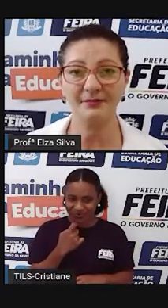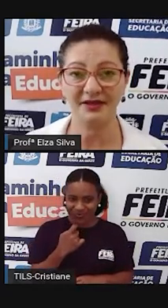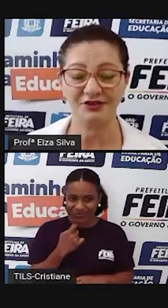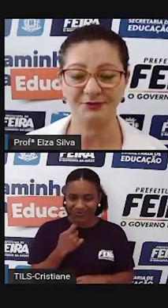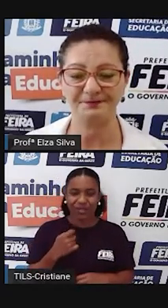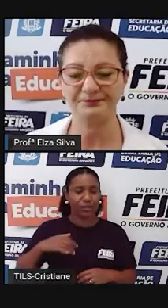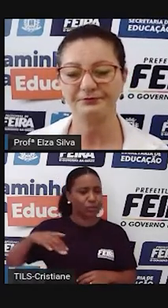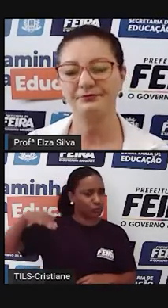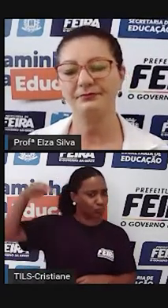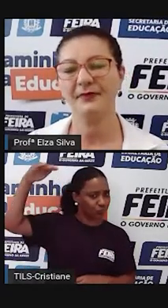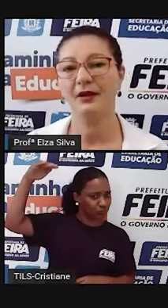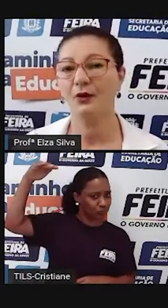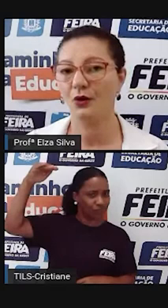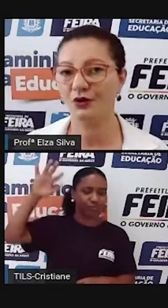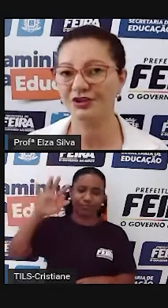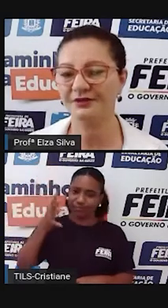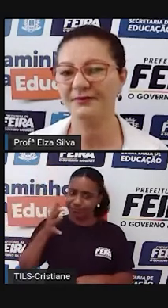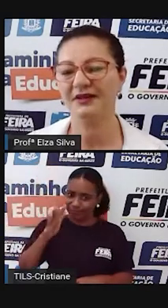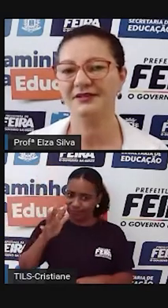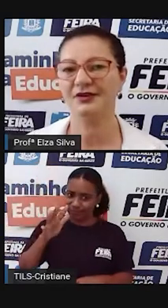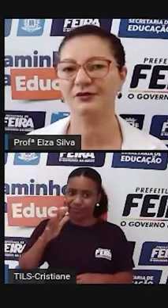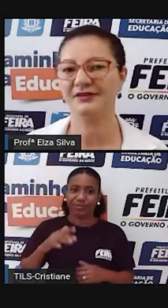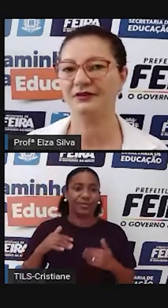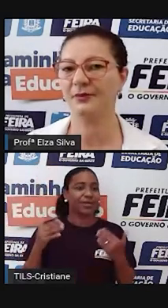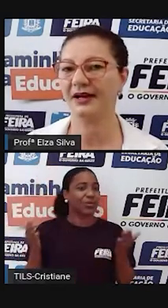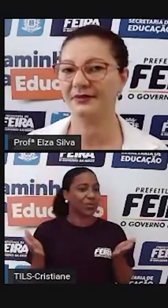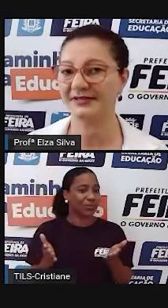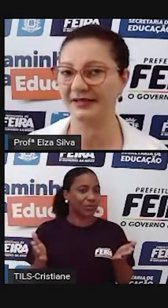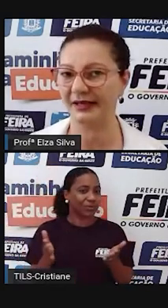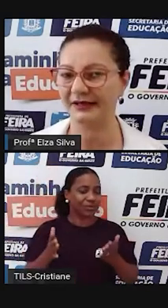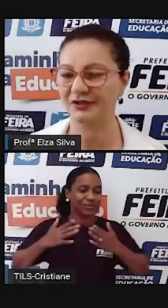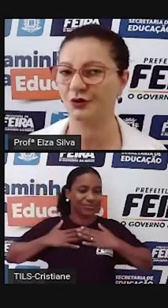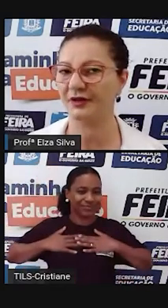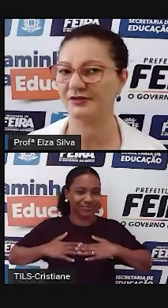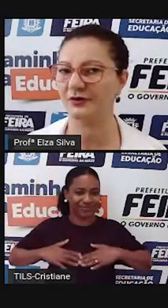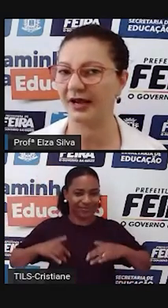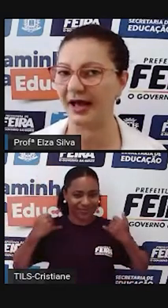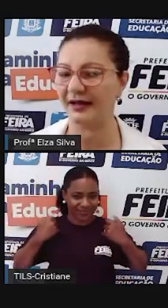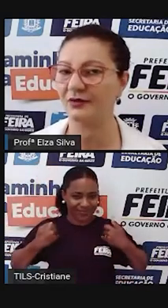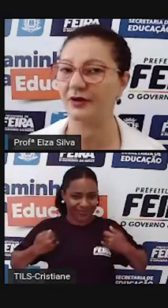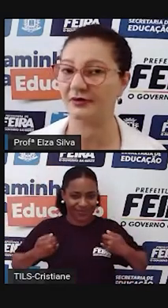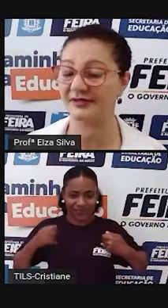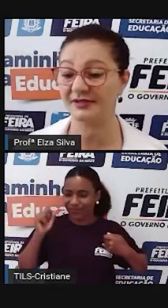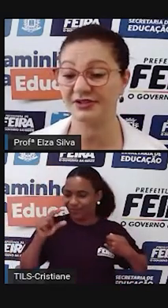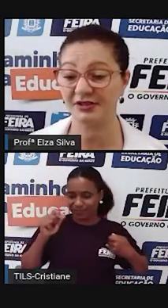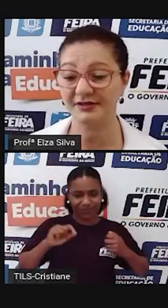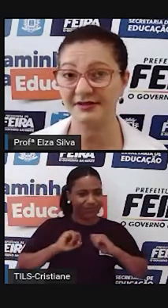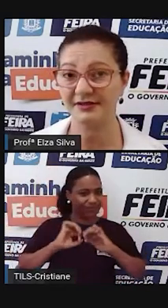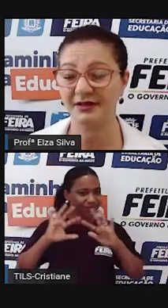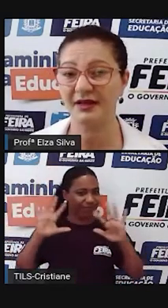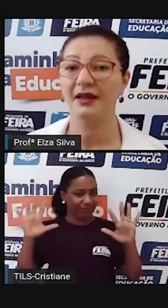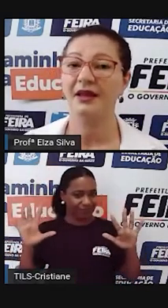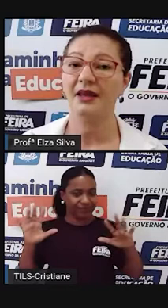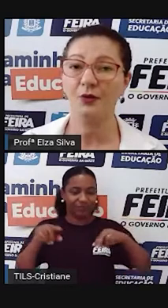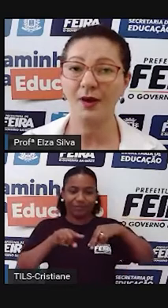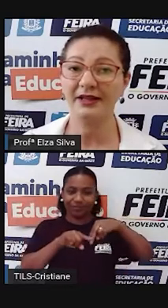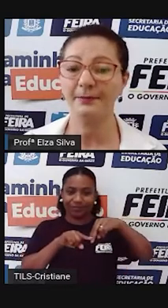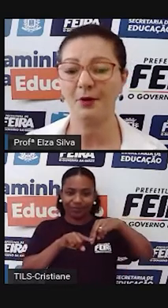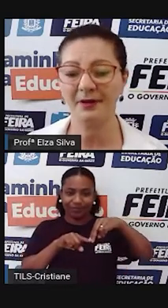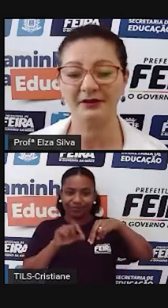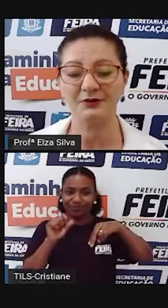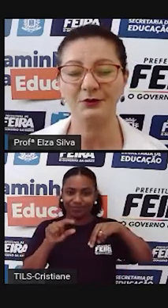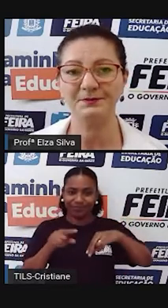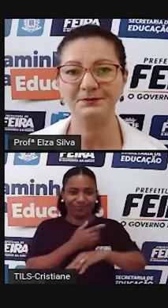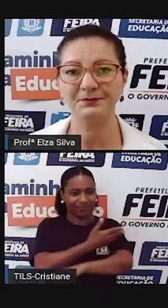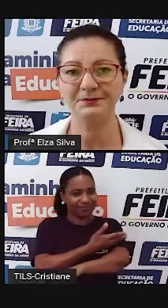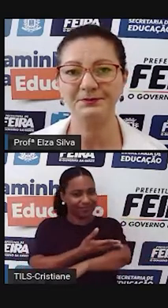minha estatura é média. Hoje estou usando uma camiseta de cor azul clara com calças jeans e um